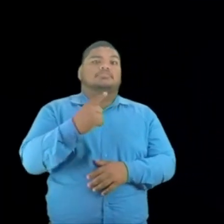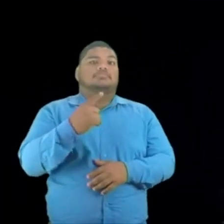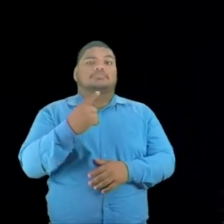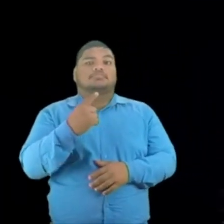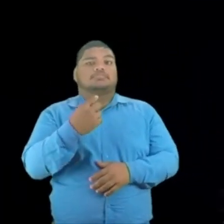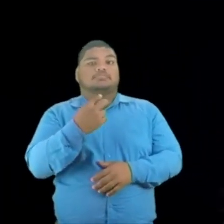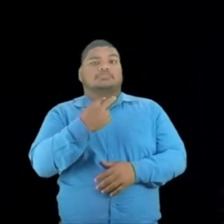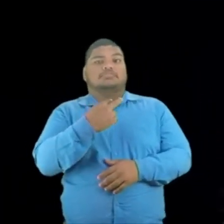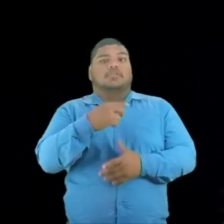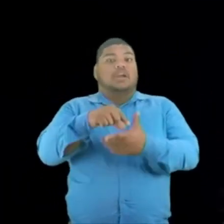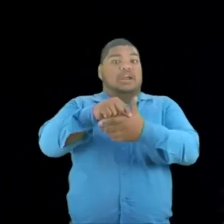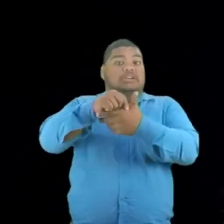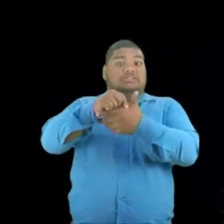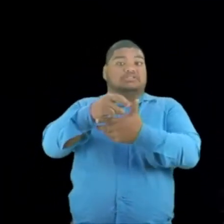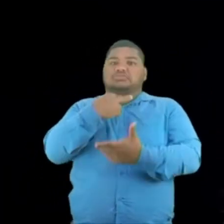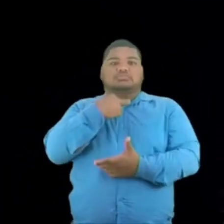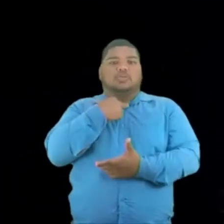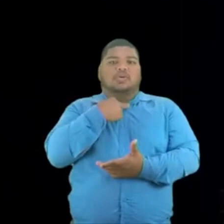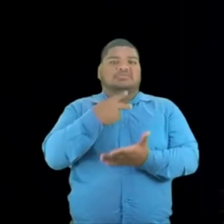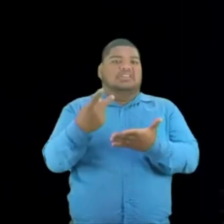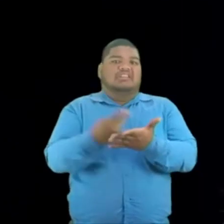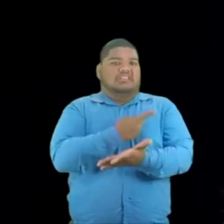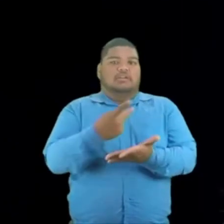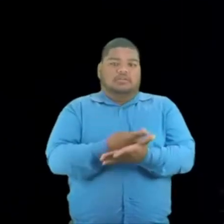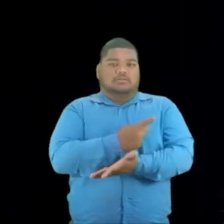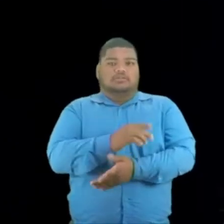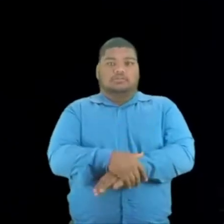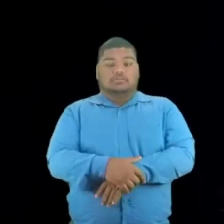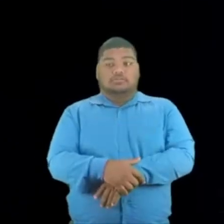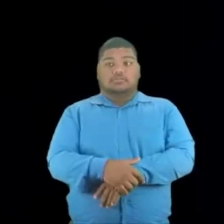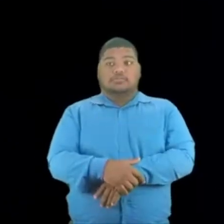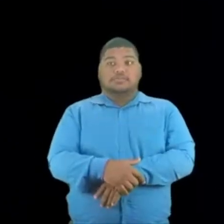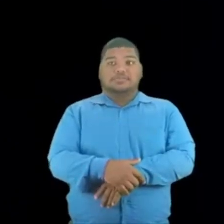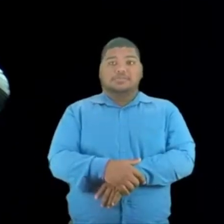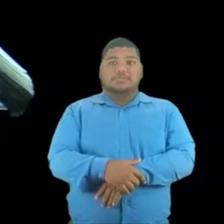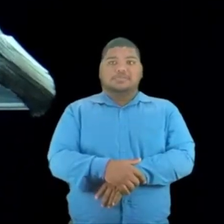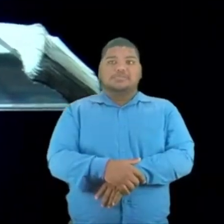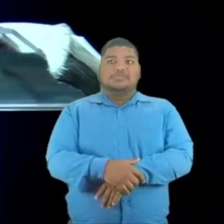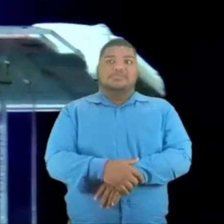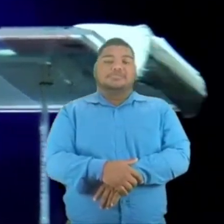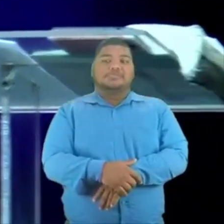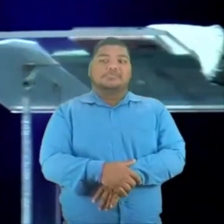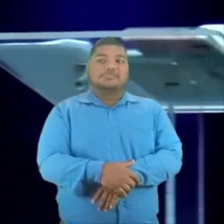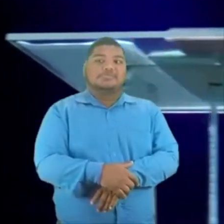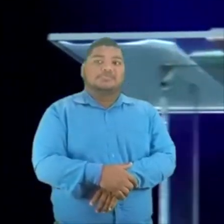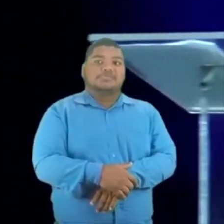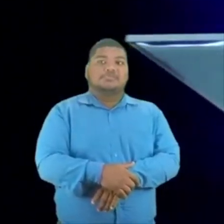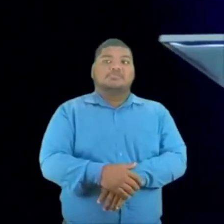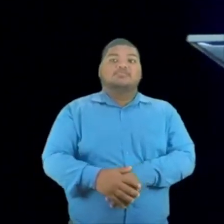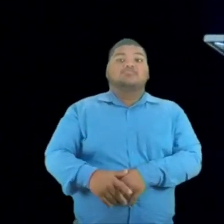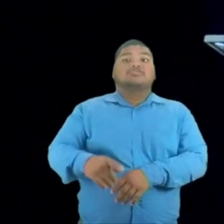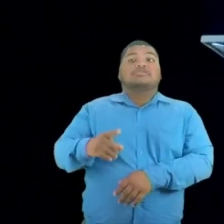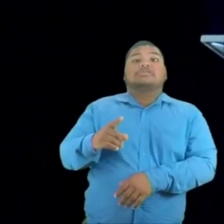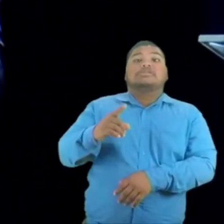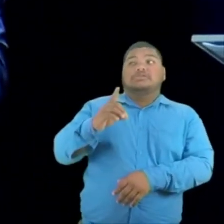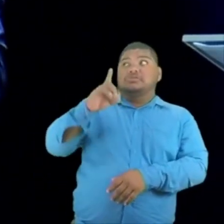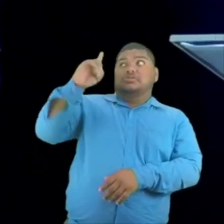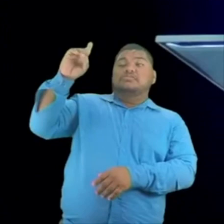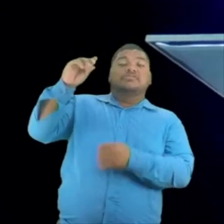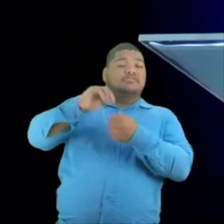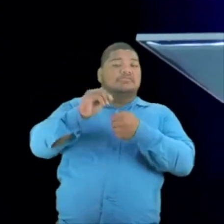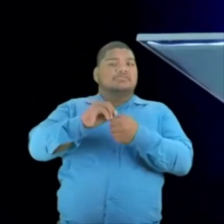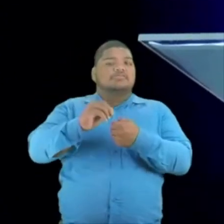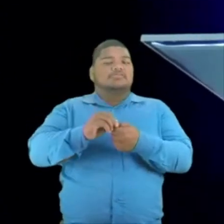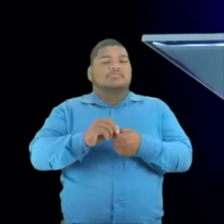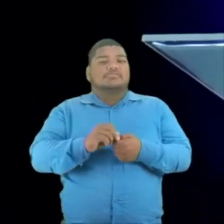E busque você a Deus. Sabe, gente, Deus vai permitir com que você se decepcione com pessoas.